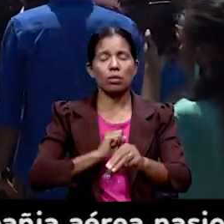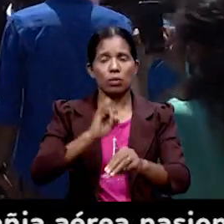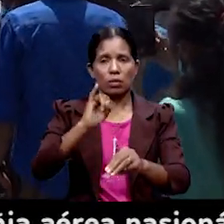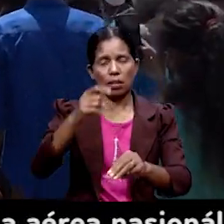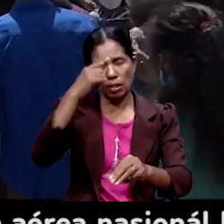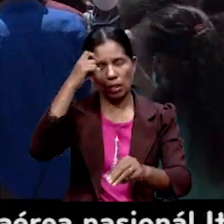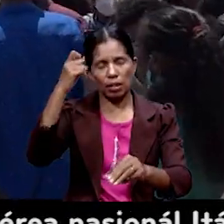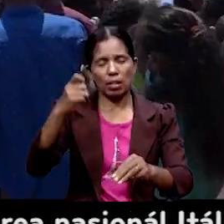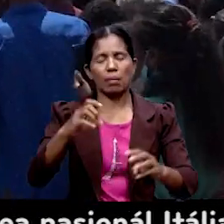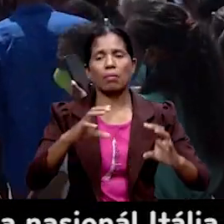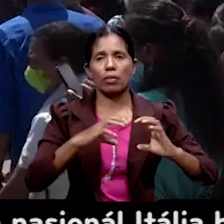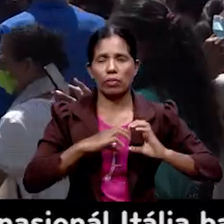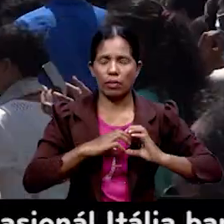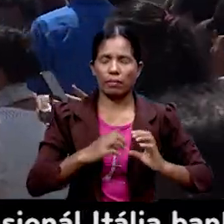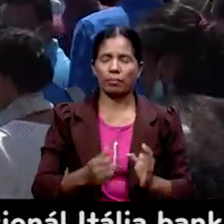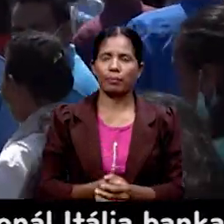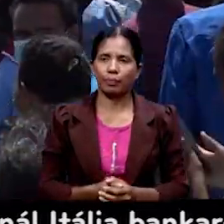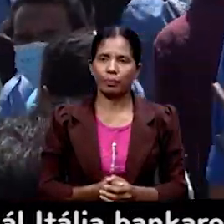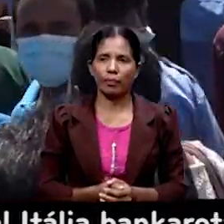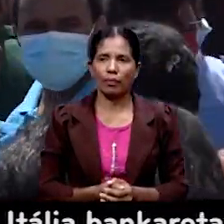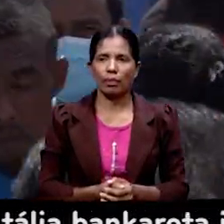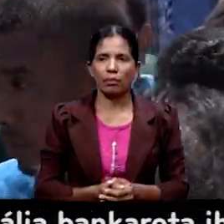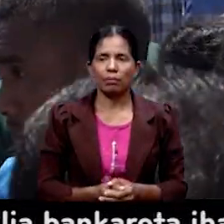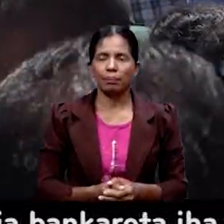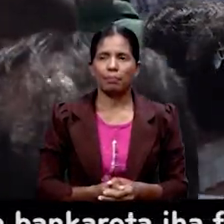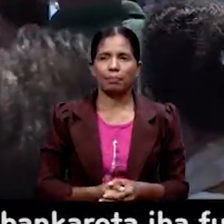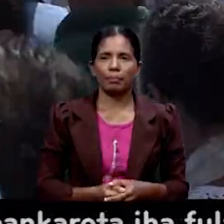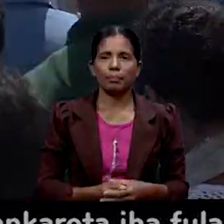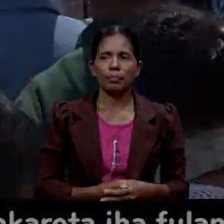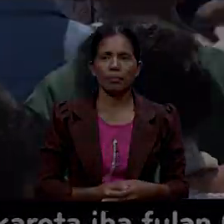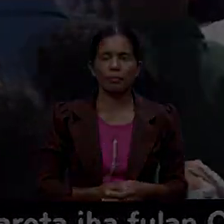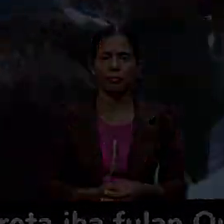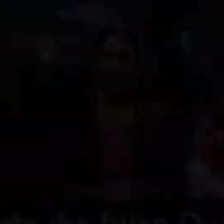ataque cardíaco. Bem-vinda, Ximenes, Dilma Suzeti, GMN.